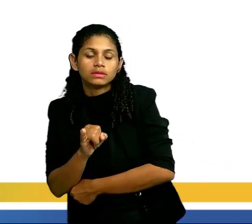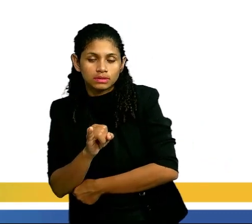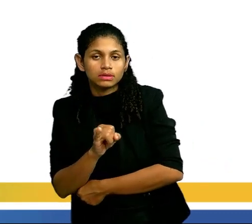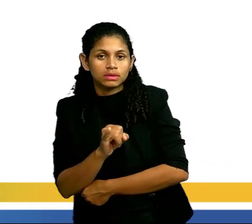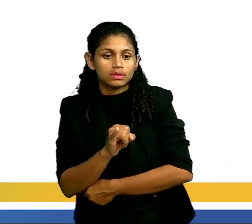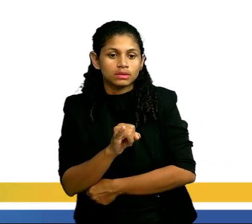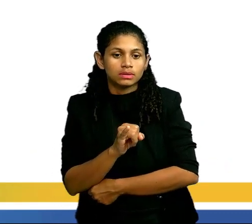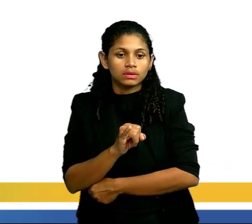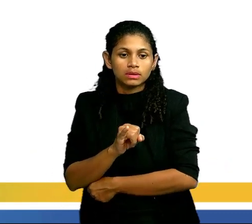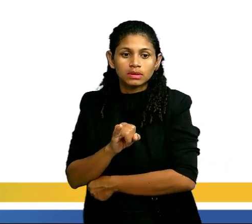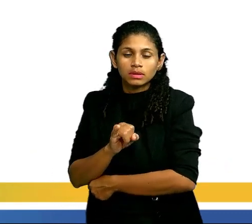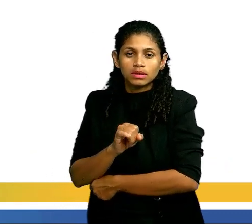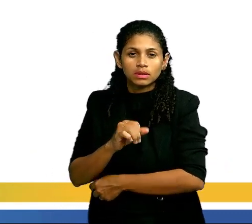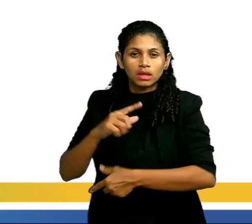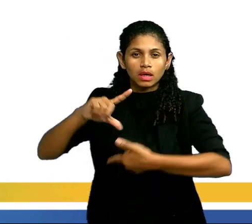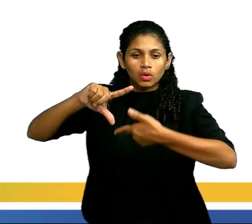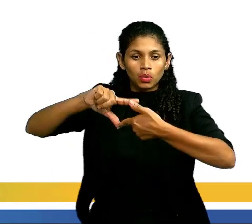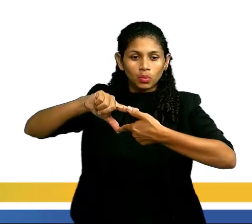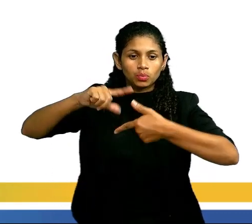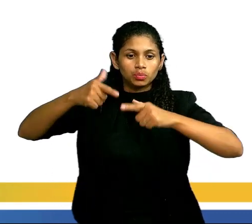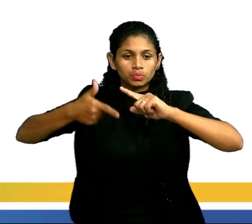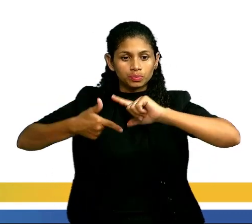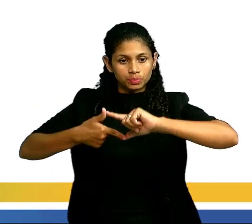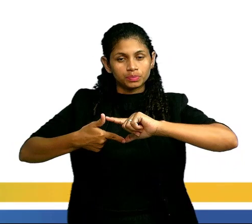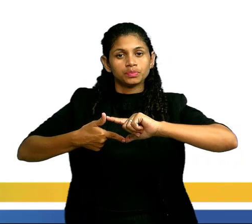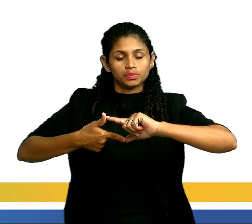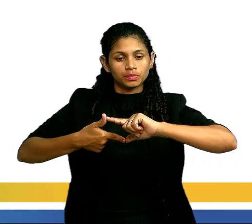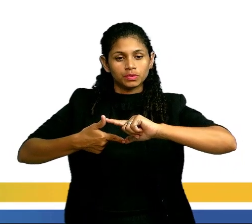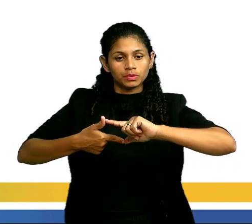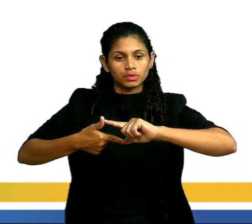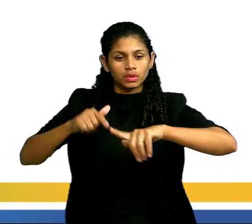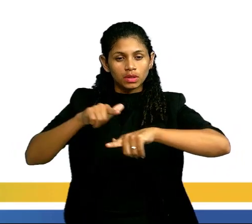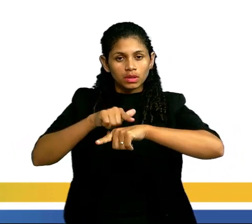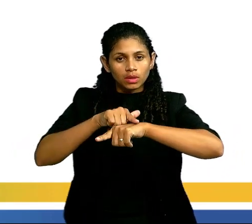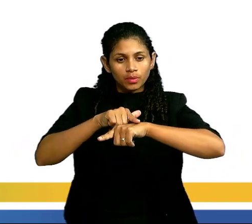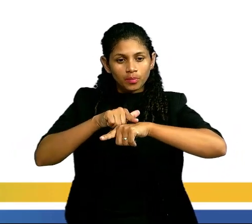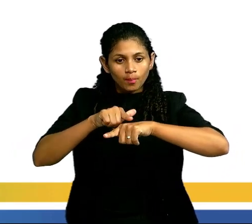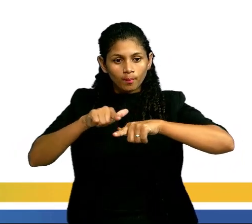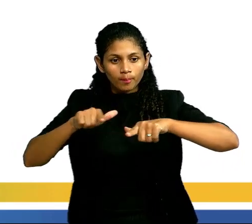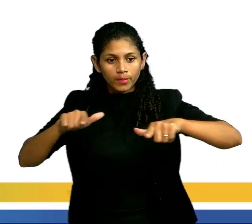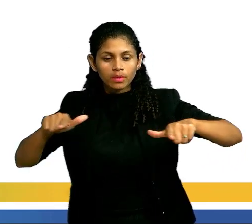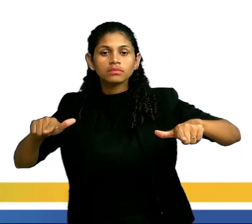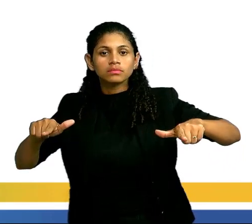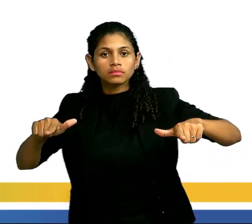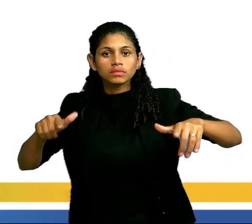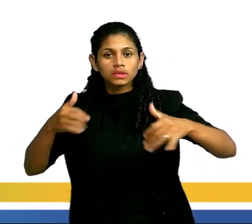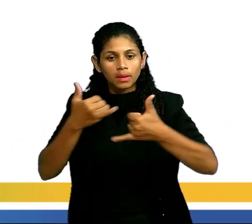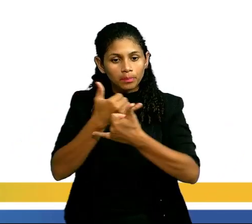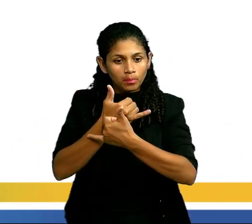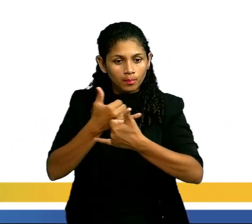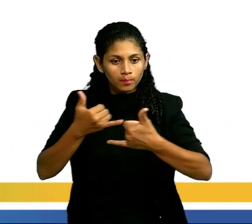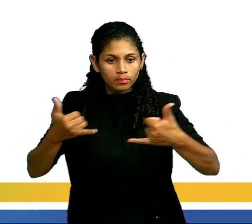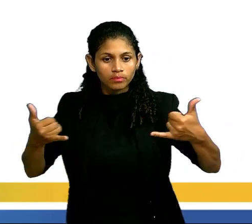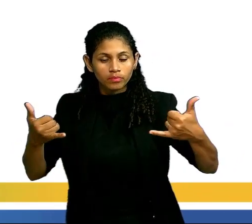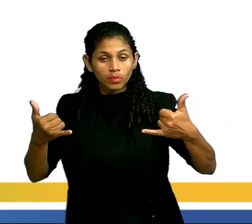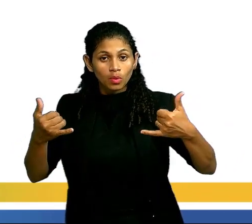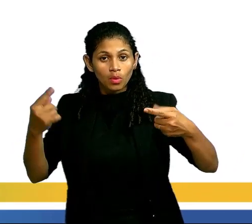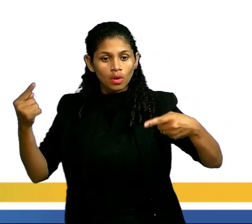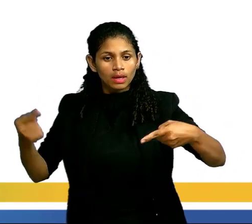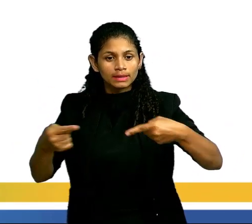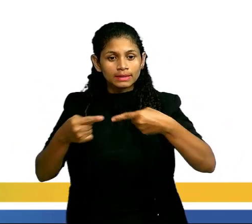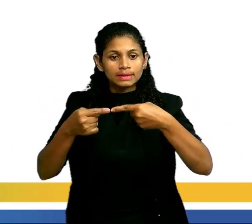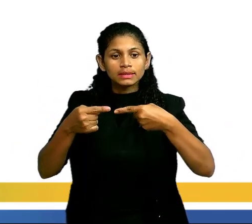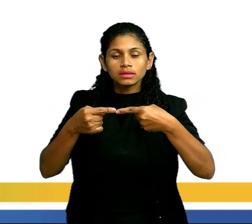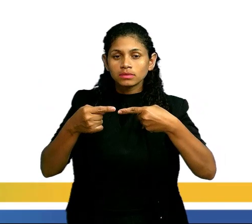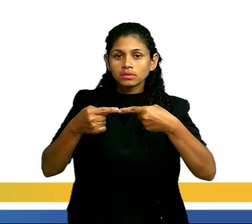sp, a única geometria cabível é uma geometria linear, porque é um átomo que vai fazer uma ligação tripla ou